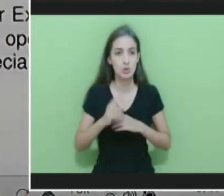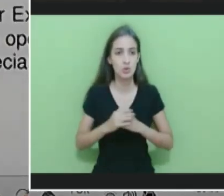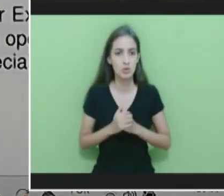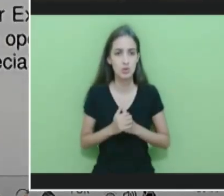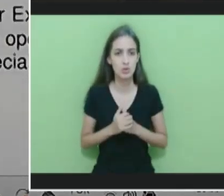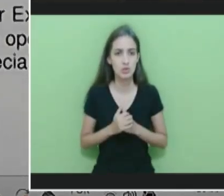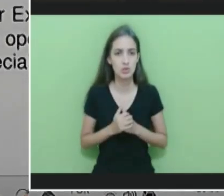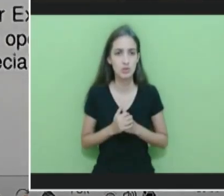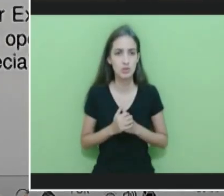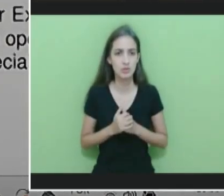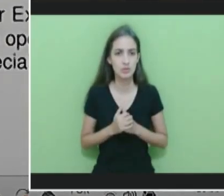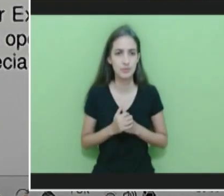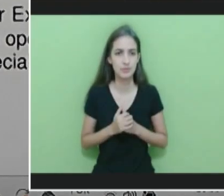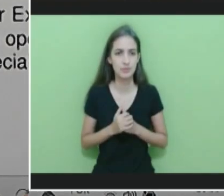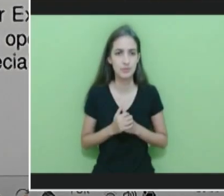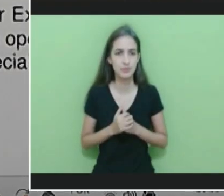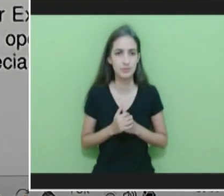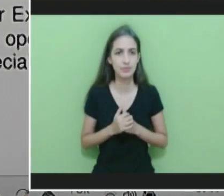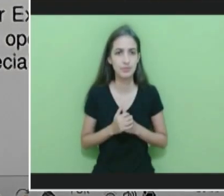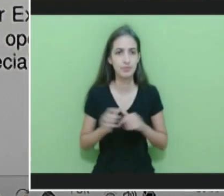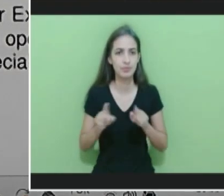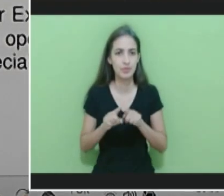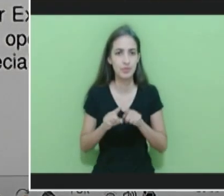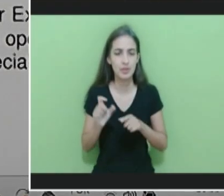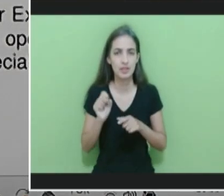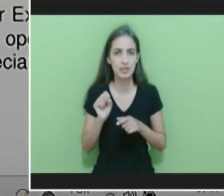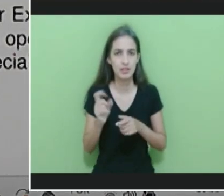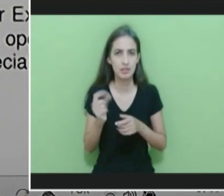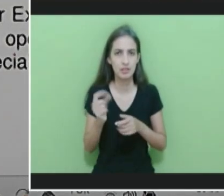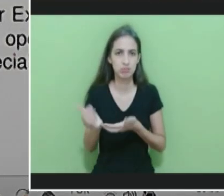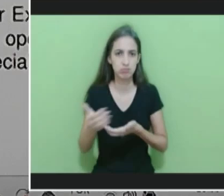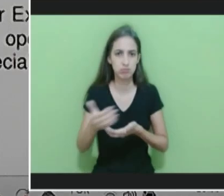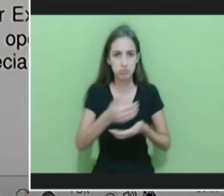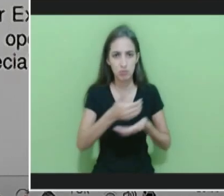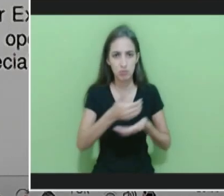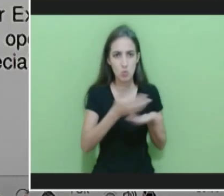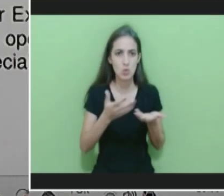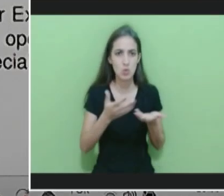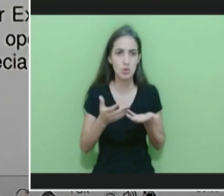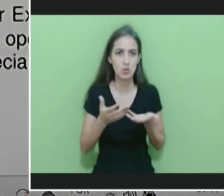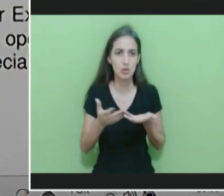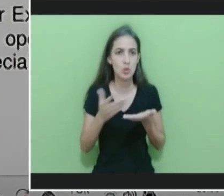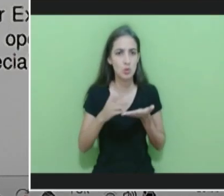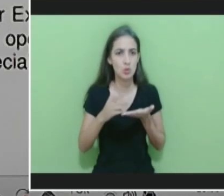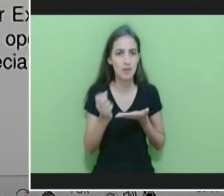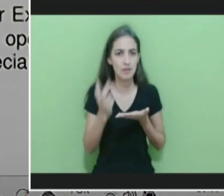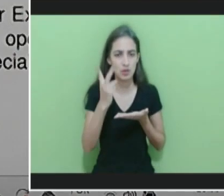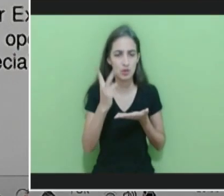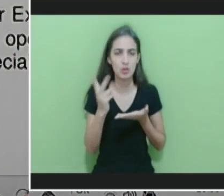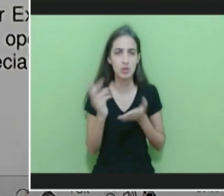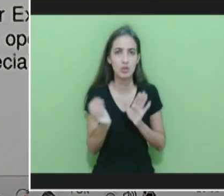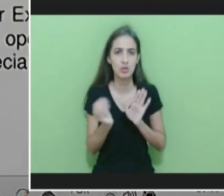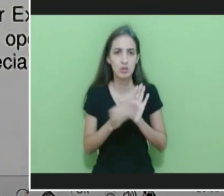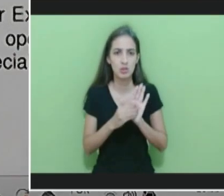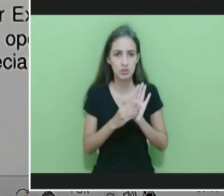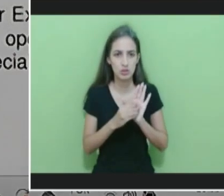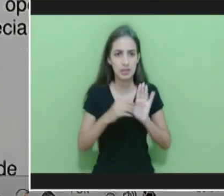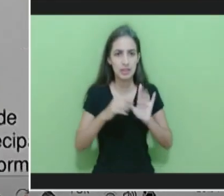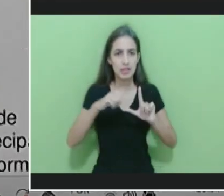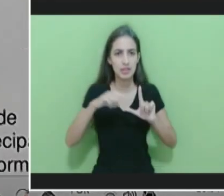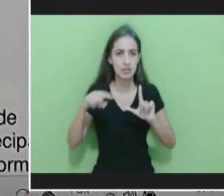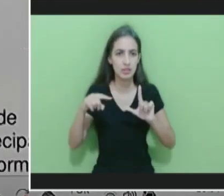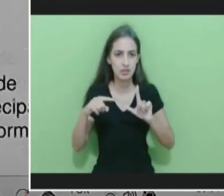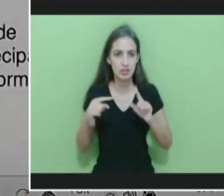do excesso de arrecadação dos recursos vinculados e livre, sem que esse valor seja incluído no índice fixado no parágrafo 1º do artigo